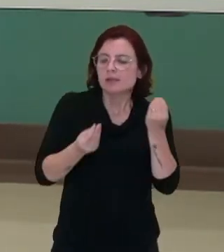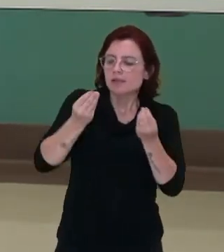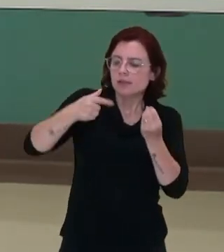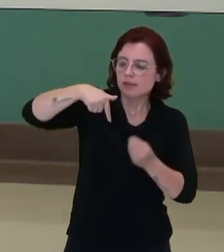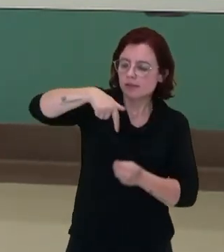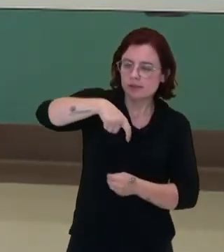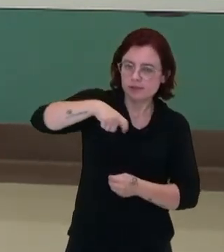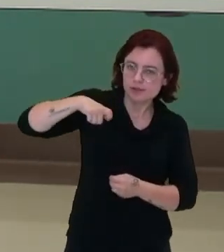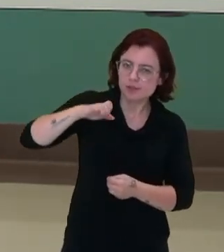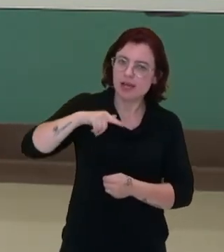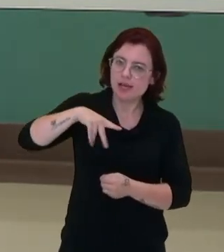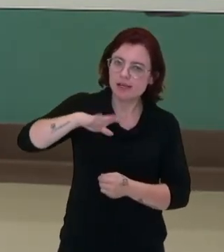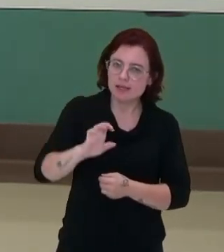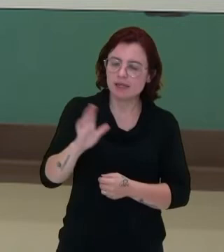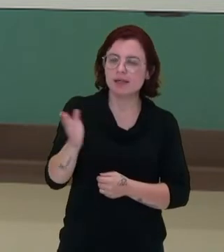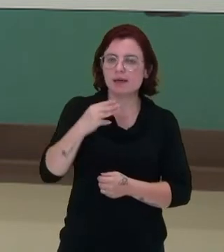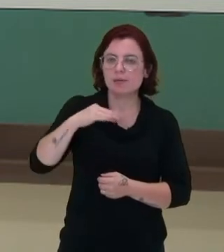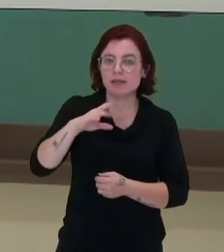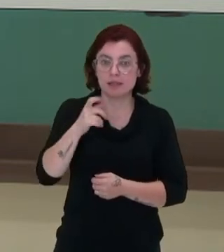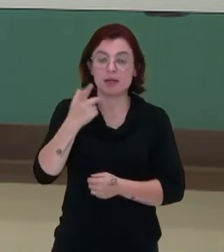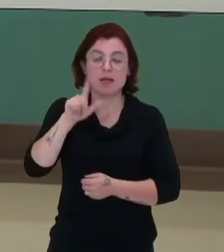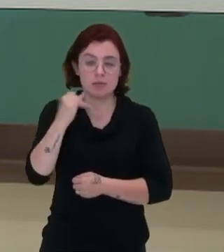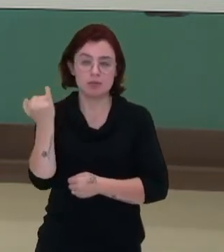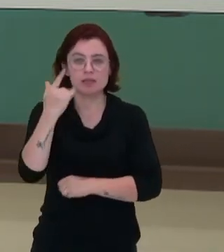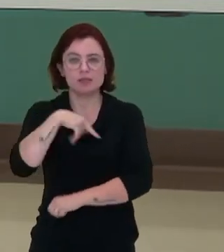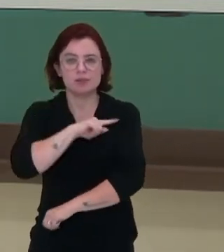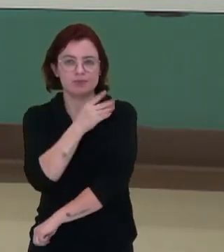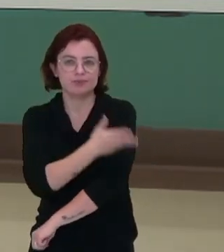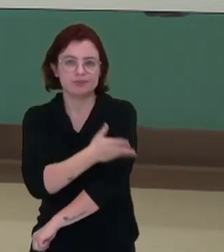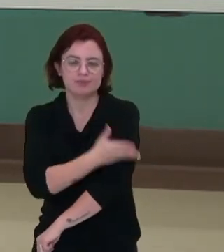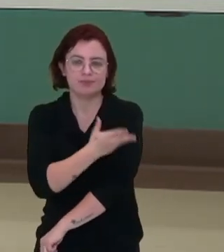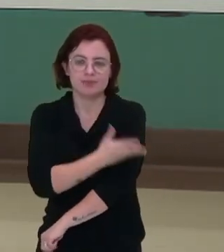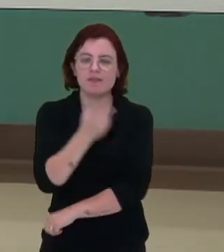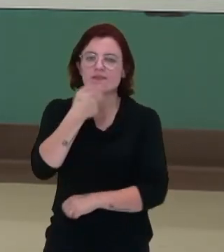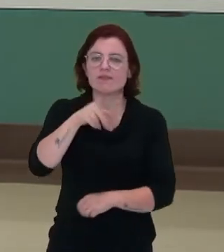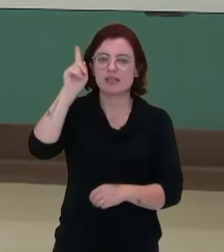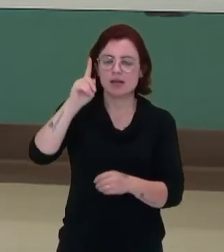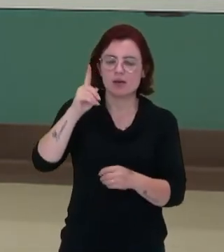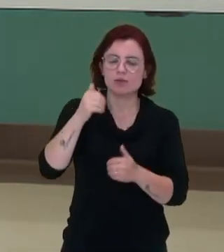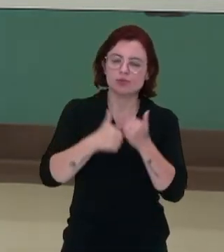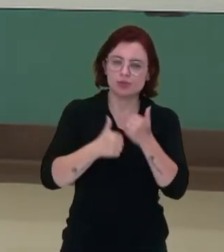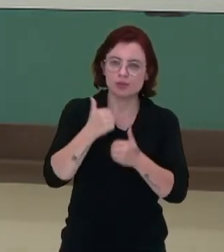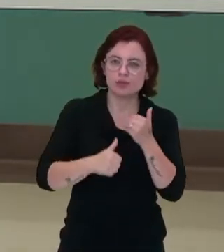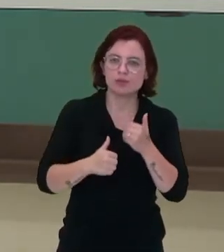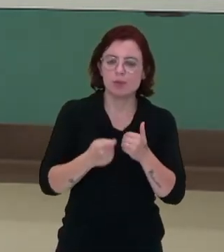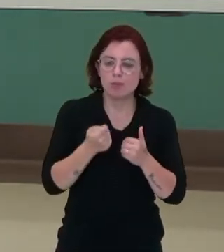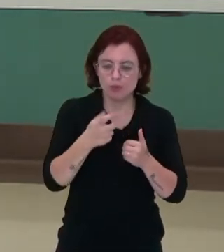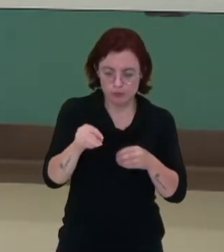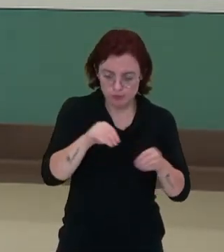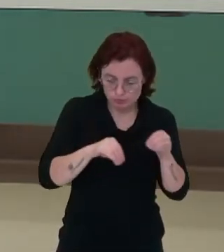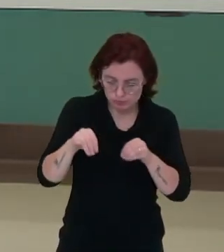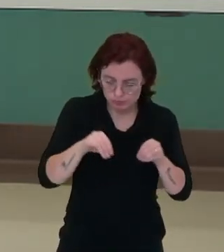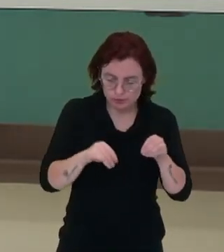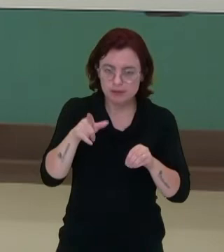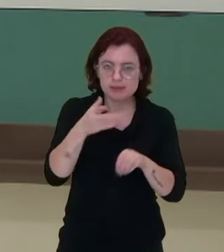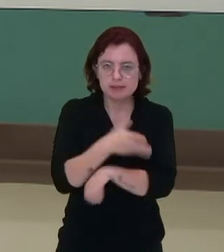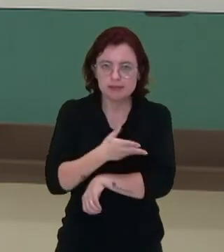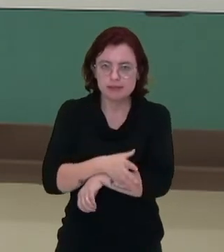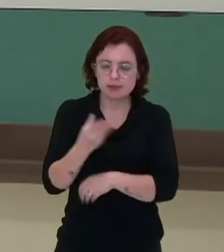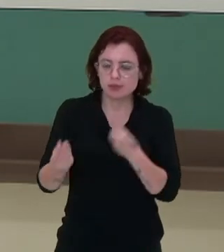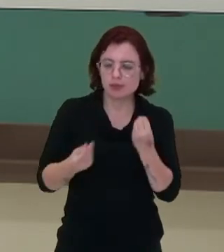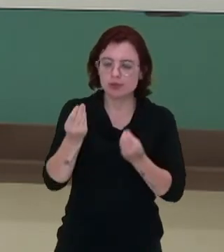muito importante vocês treinarem esse final de jogo, tá? Com poucas peças do tabuleiro, você